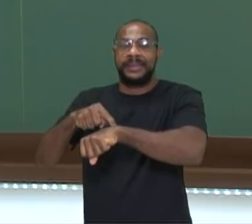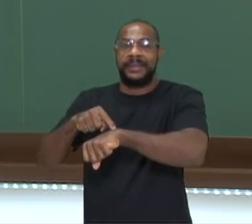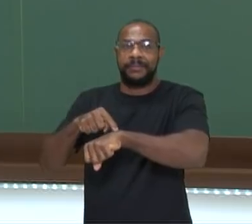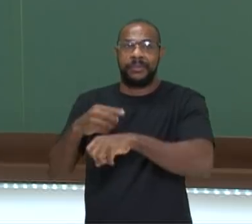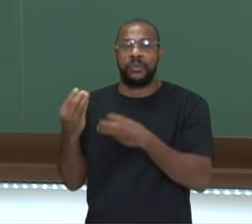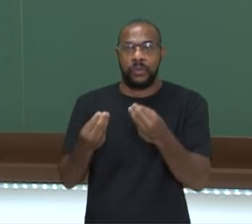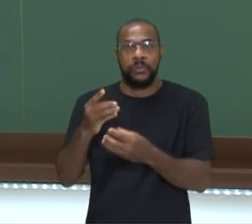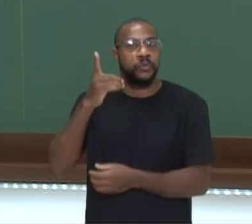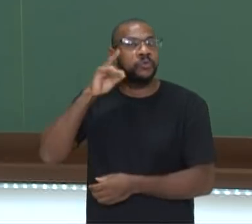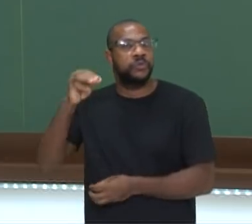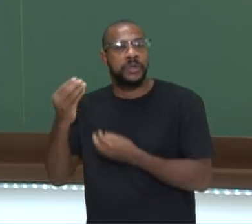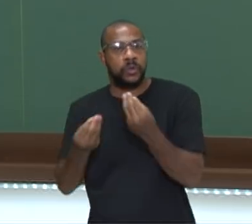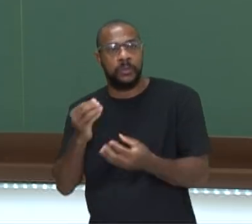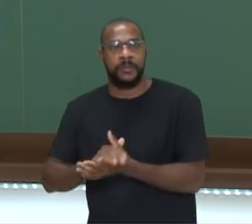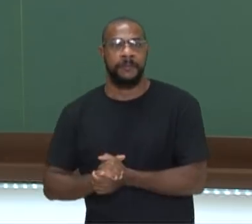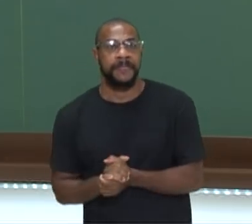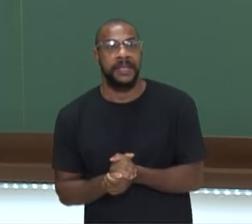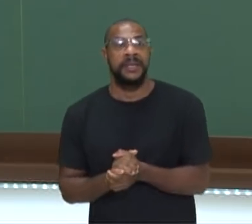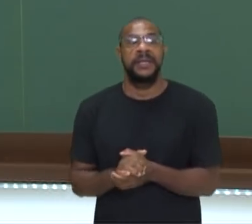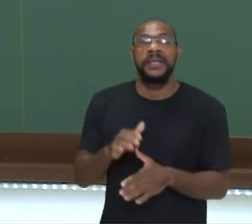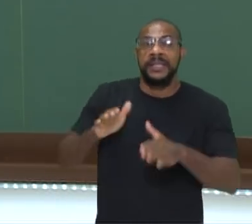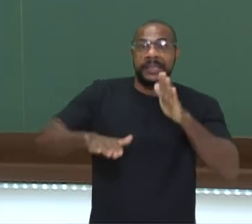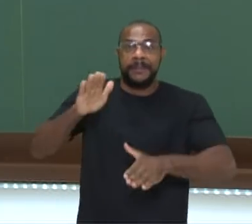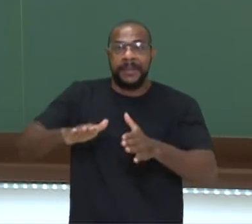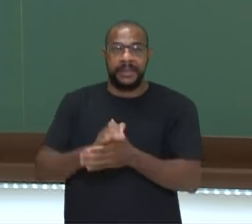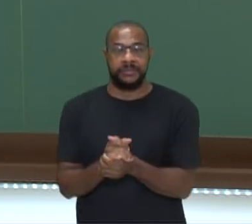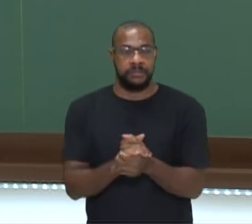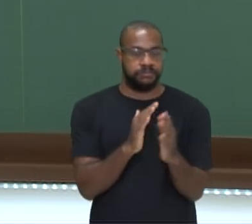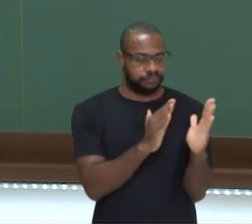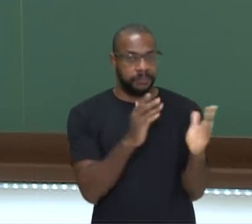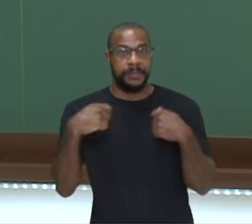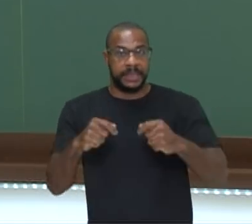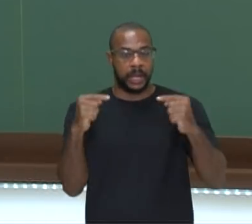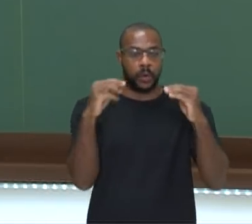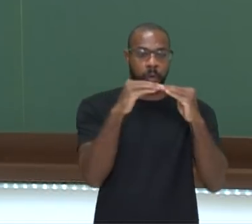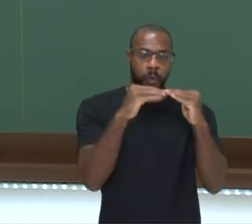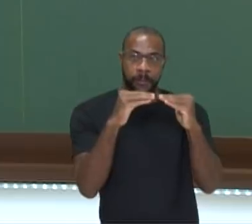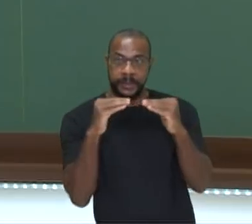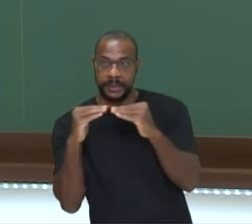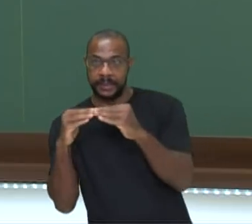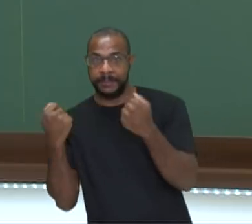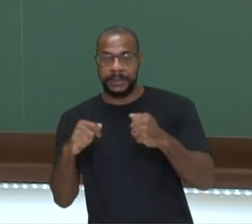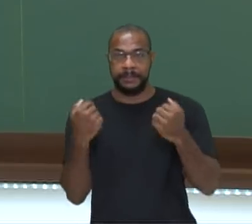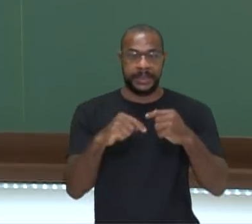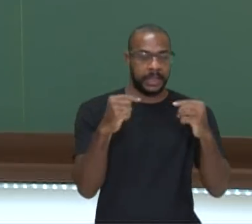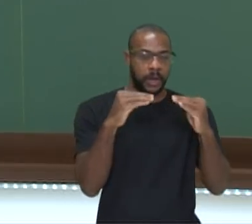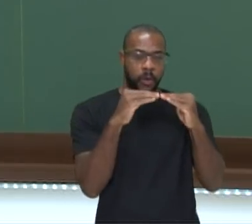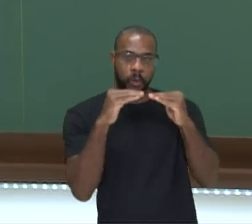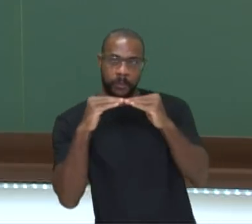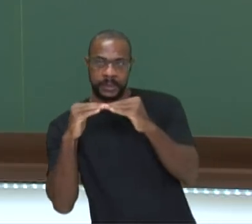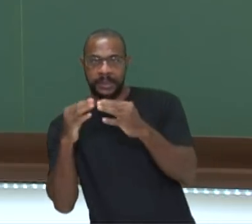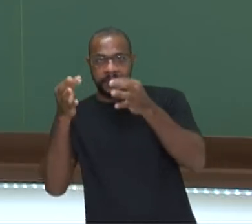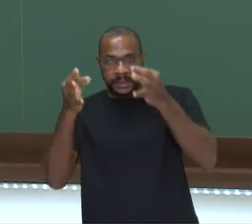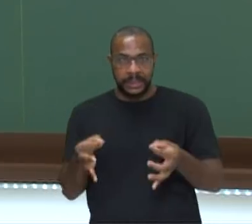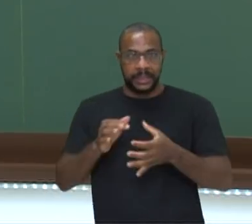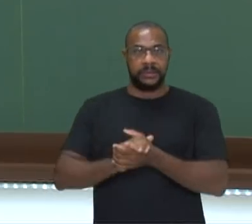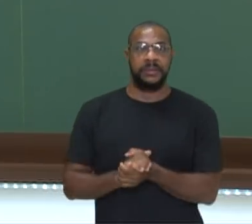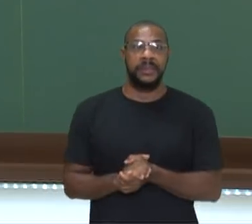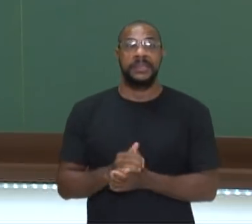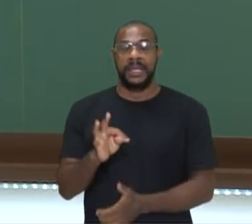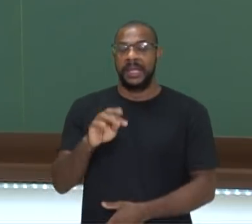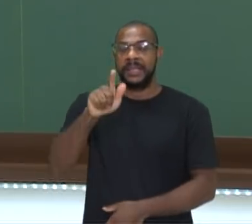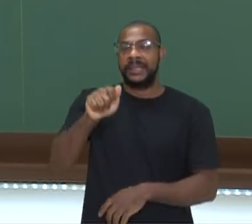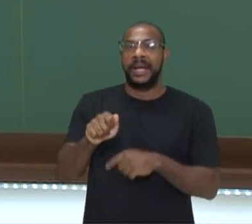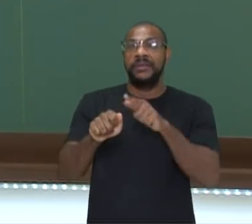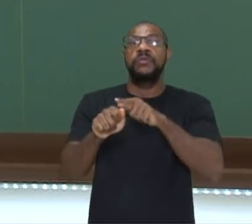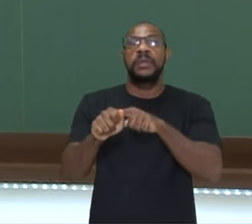estiver em ano, o tempo tem que estar em ano. Ou seja, elas têm que estar combinando, tranquilo? E a outra coisa, a taxa vai estar